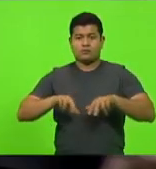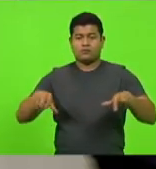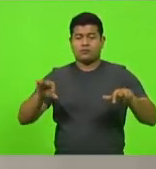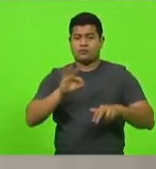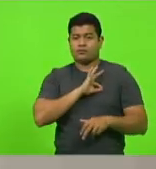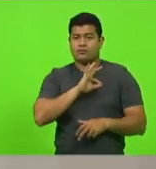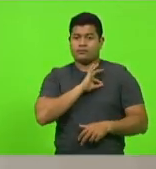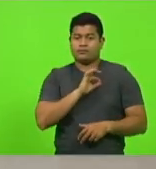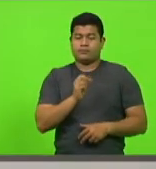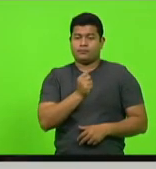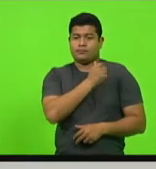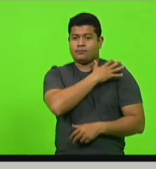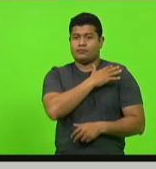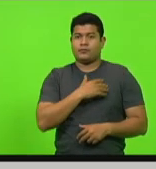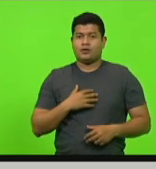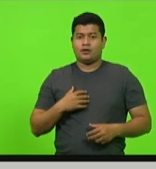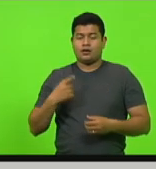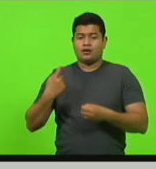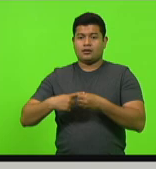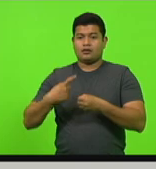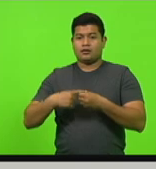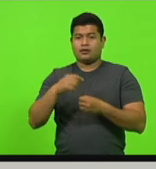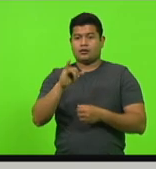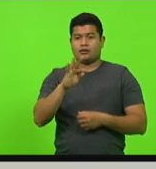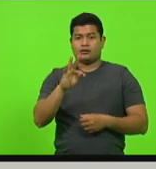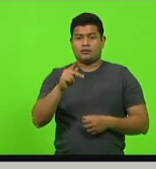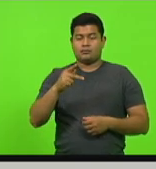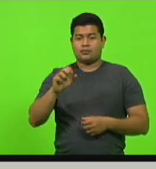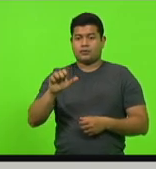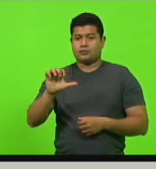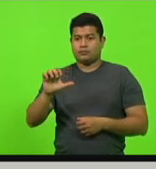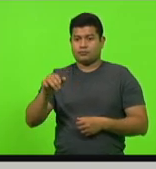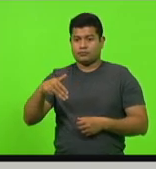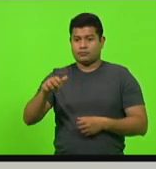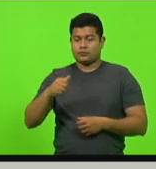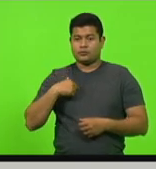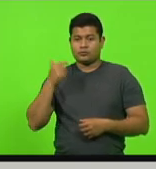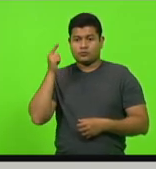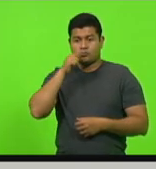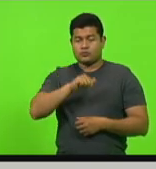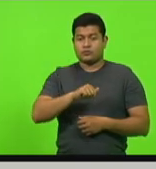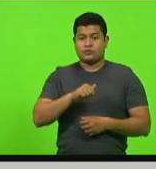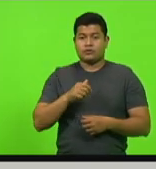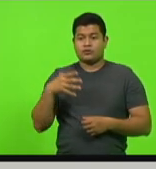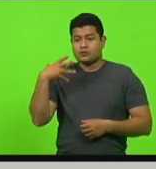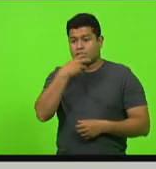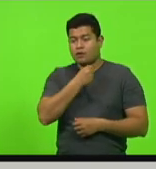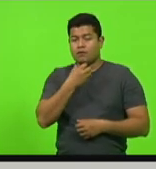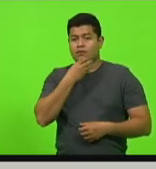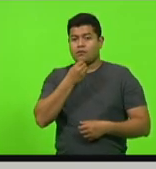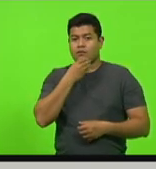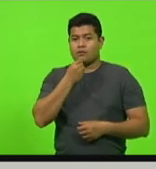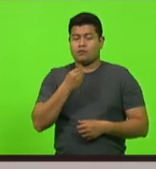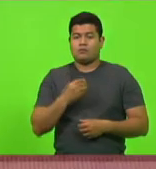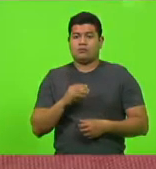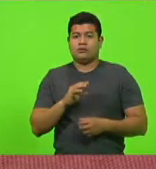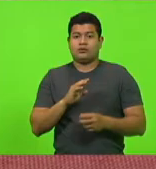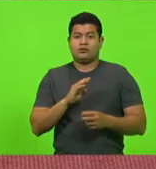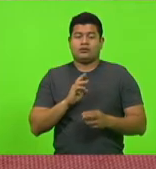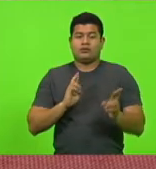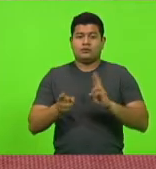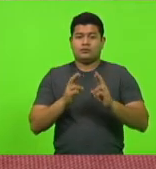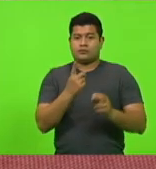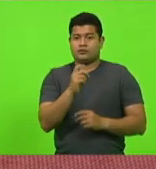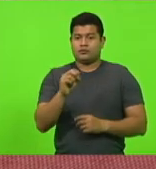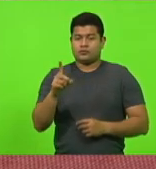de Itapema pelo ato de bravura ao salvar a vida de um homem acidentado à margem da BR-101, em discussão. Não havendo quem queira